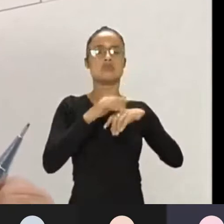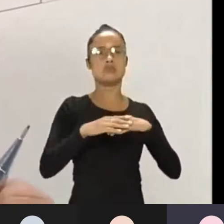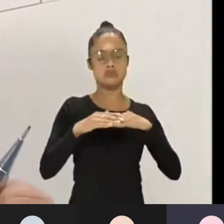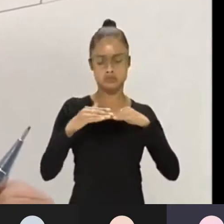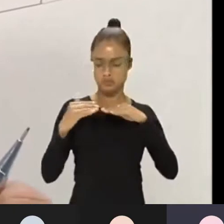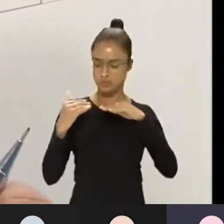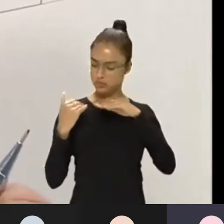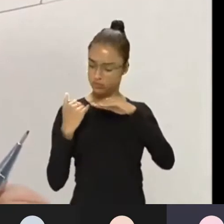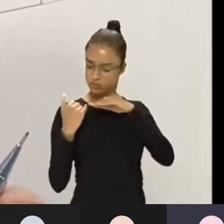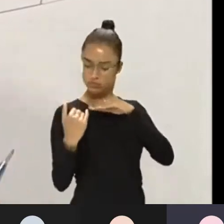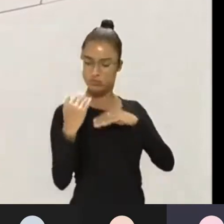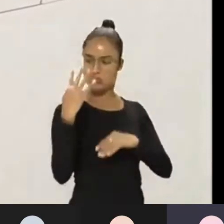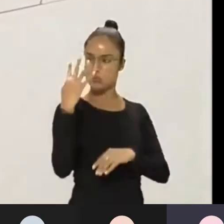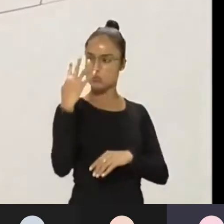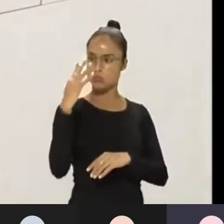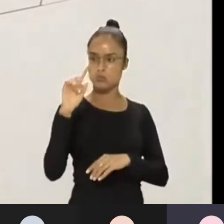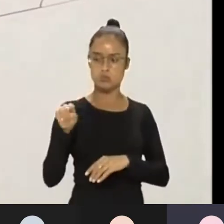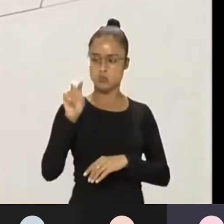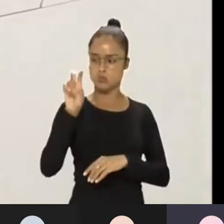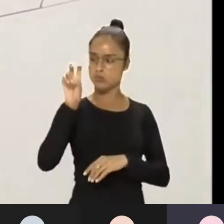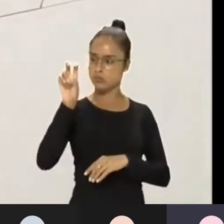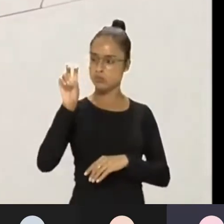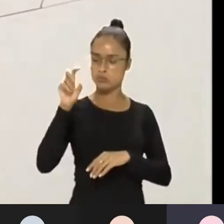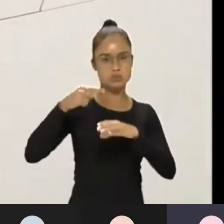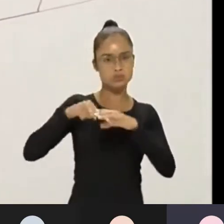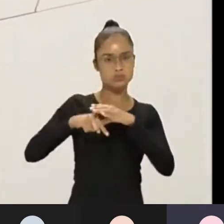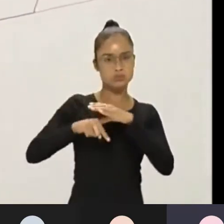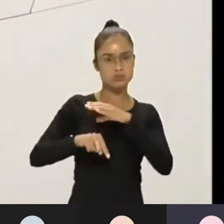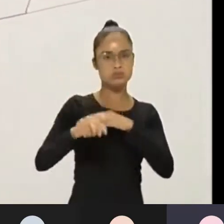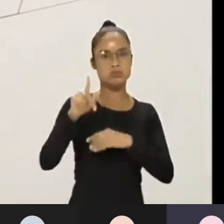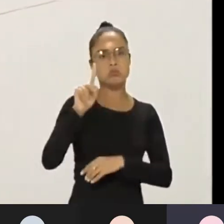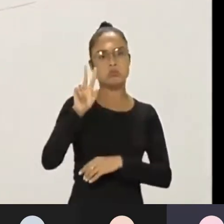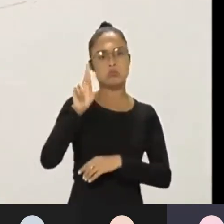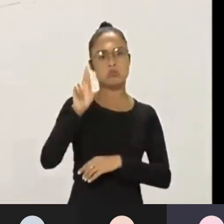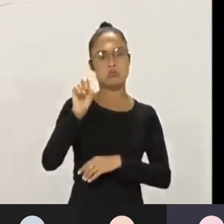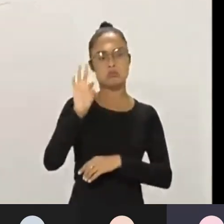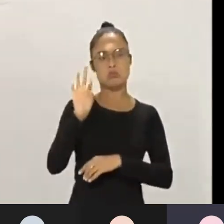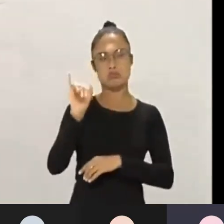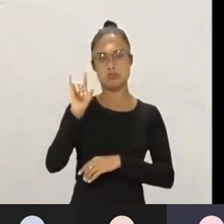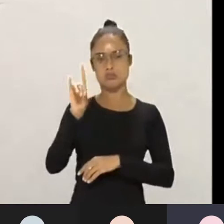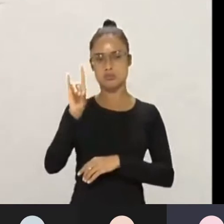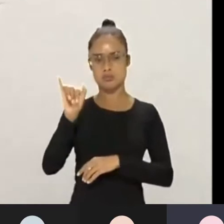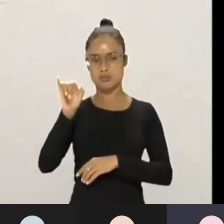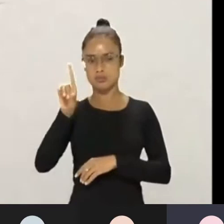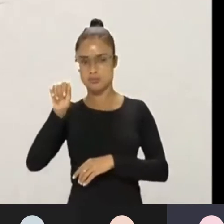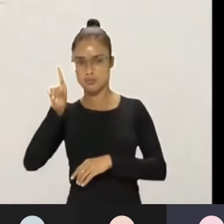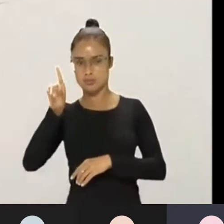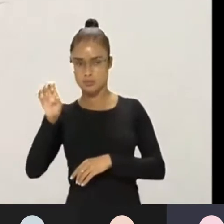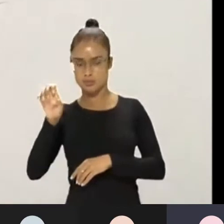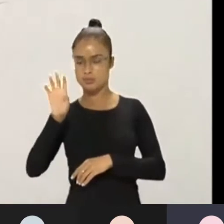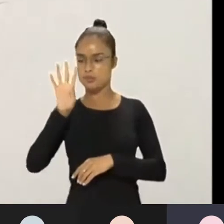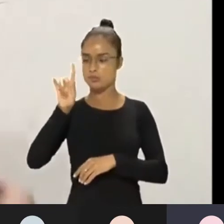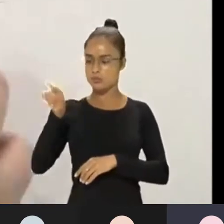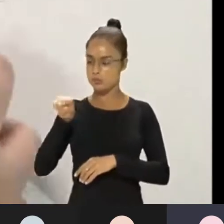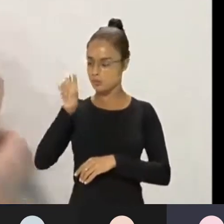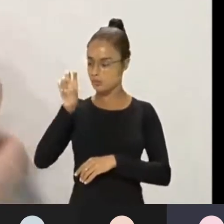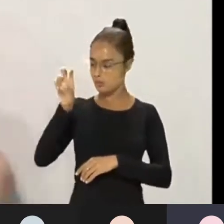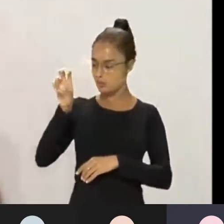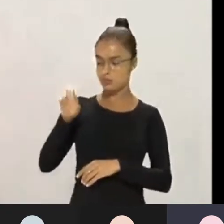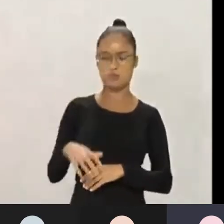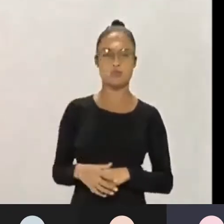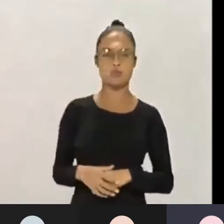Na profundidade eu tenho 4,5. Então, eu vou medir nessas linhas auxiliares 4,5 unidades.